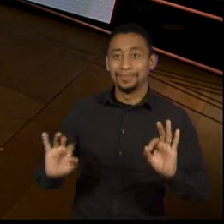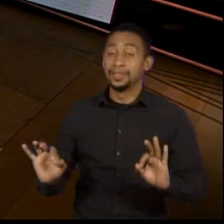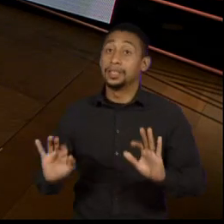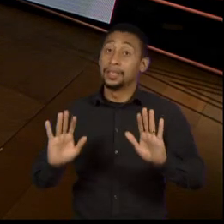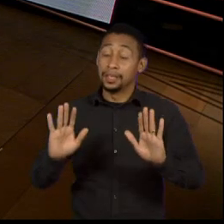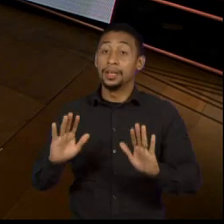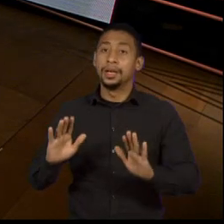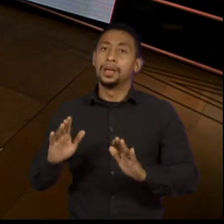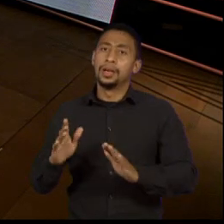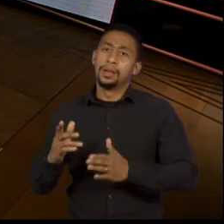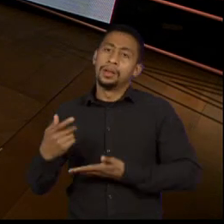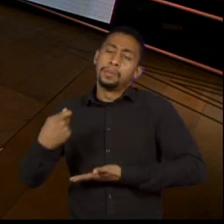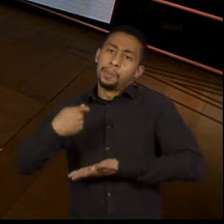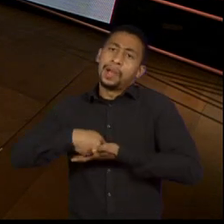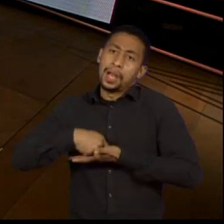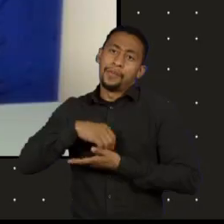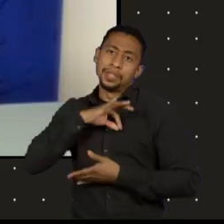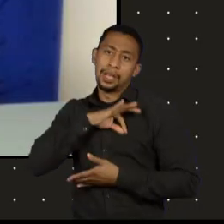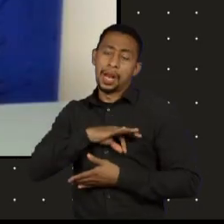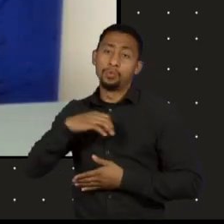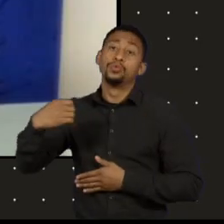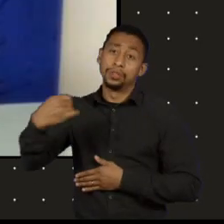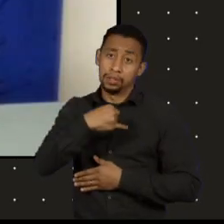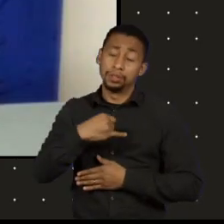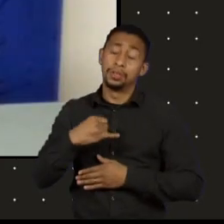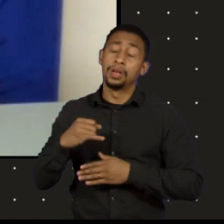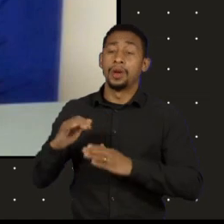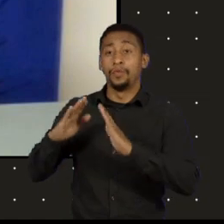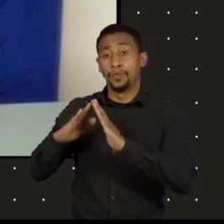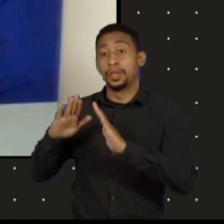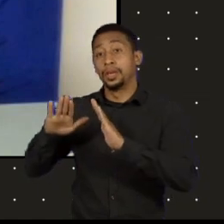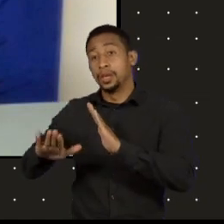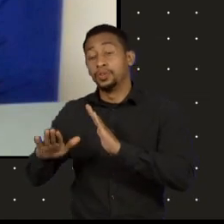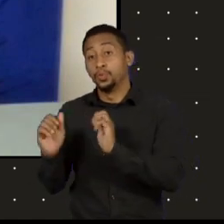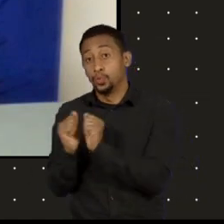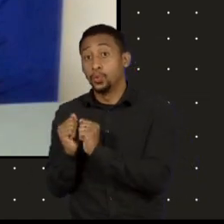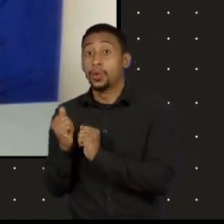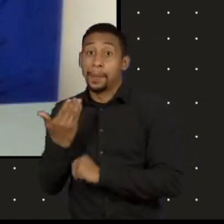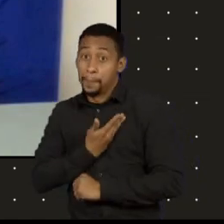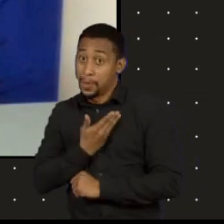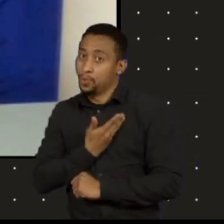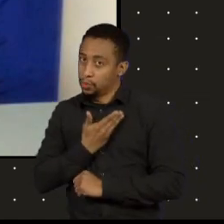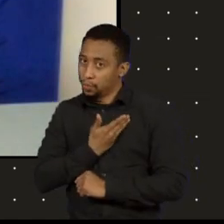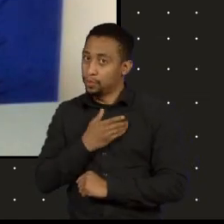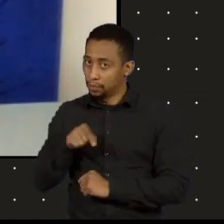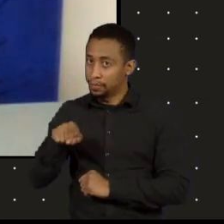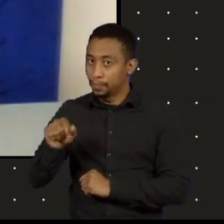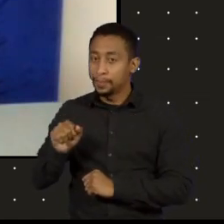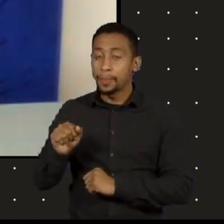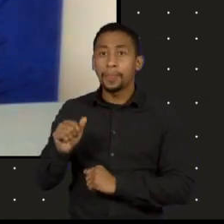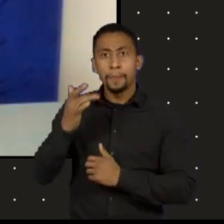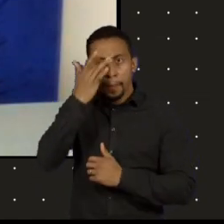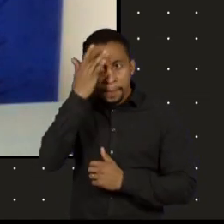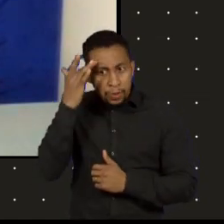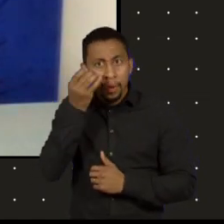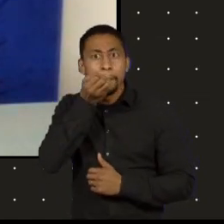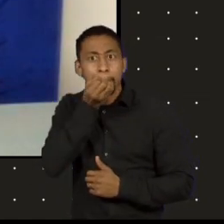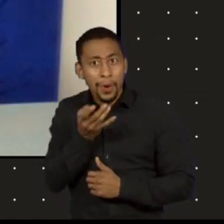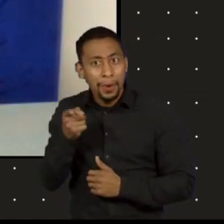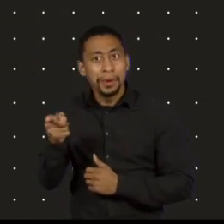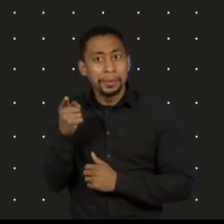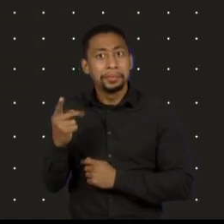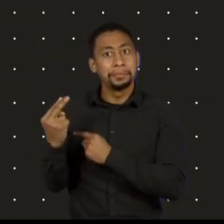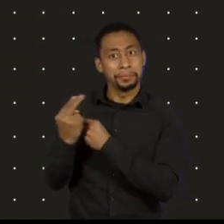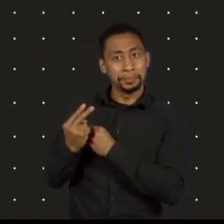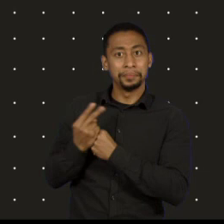algum salário para poder ficar. Eu fiquei na casa de amigos. Inclusive, uma pessoa que foi muito gentil